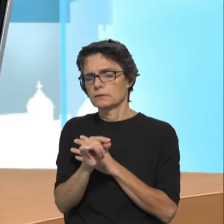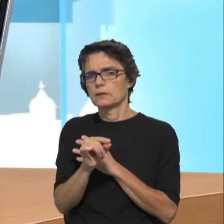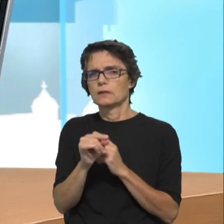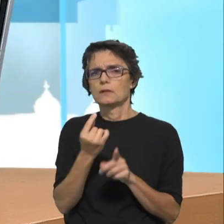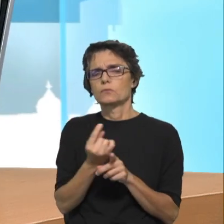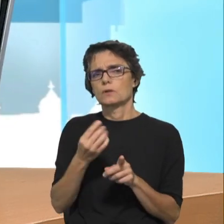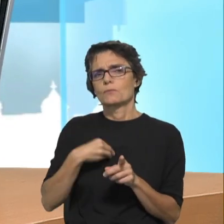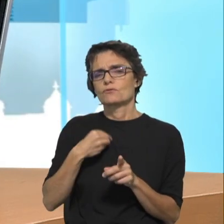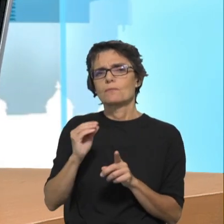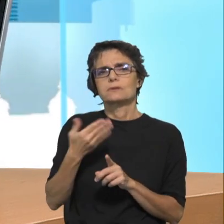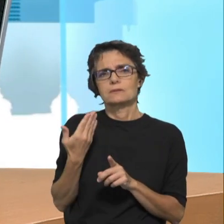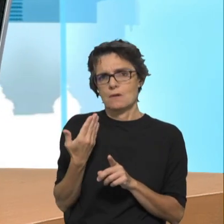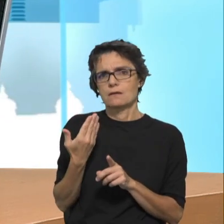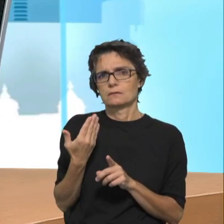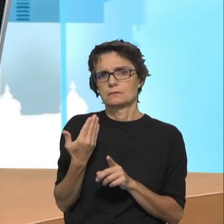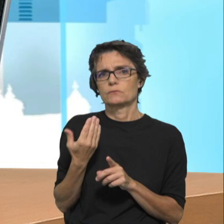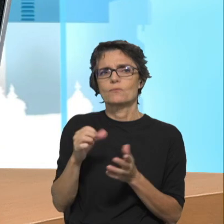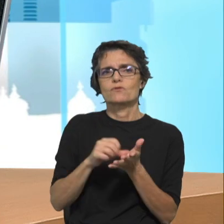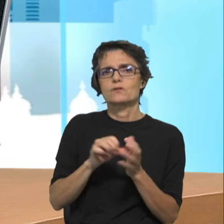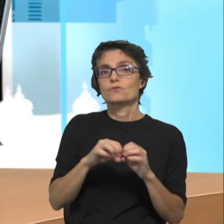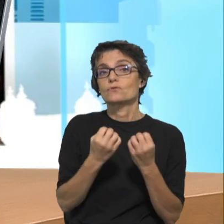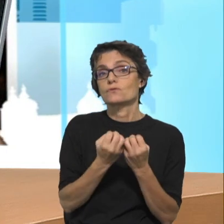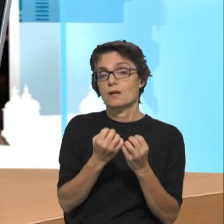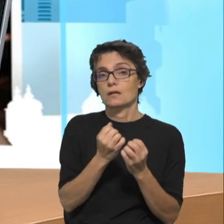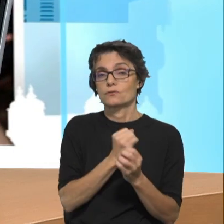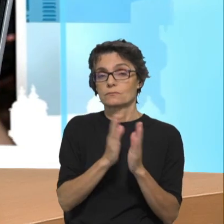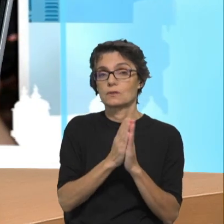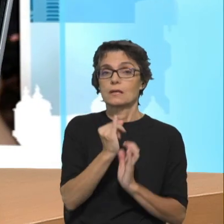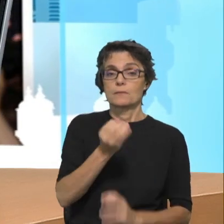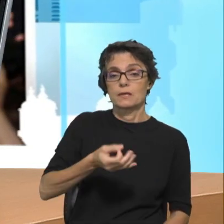preocupações comuns aos centros sociais paroquiais, por exemplo, às IPSS